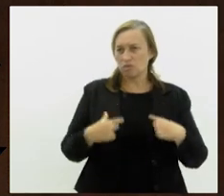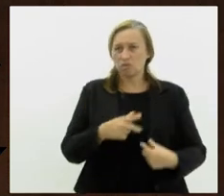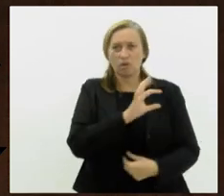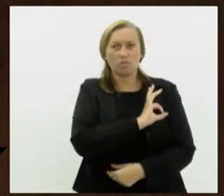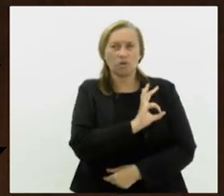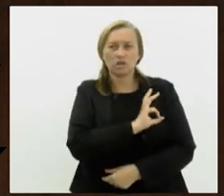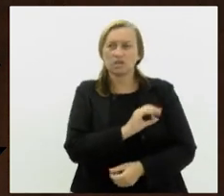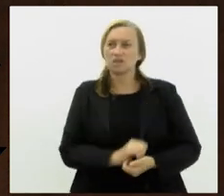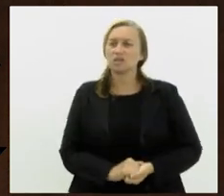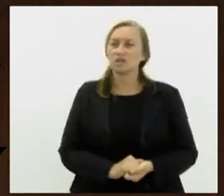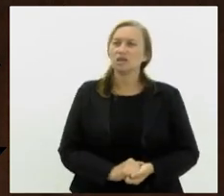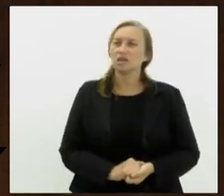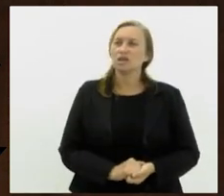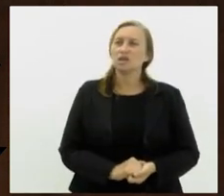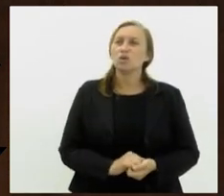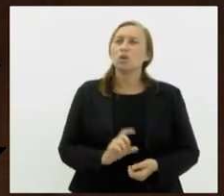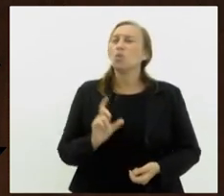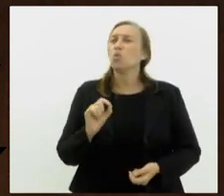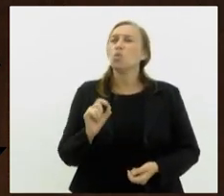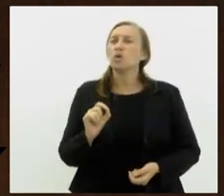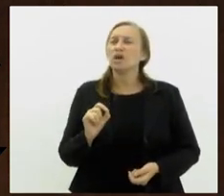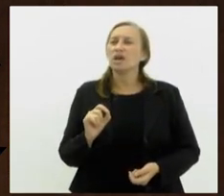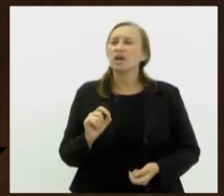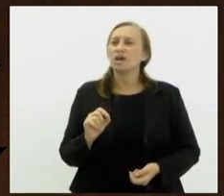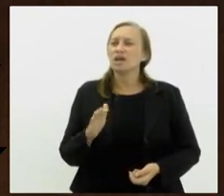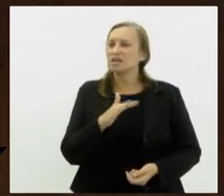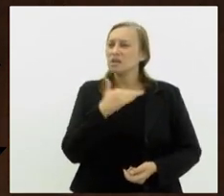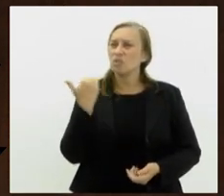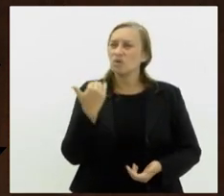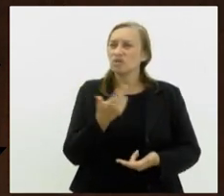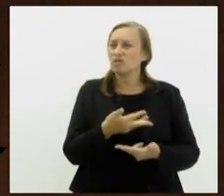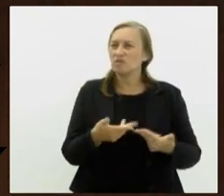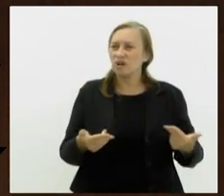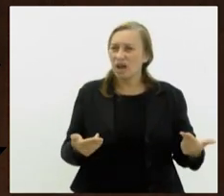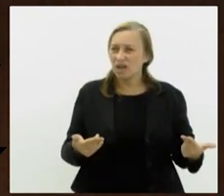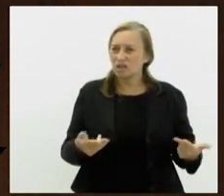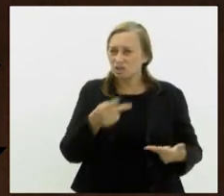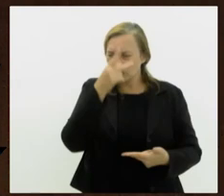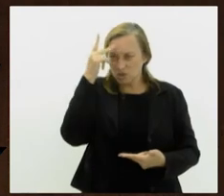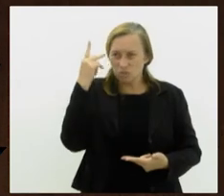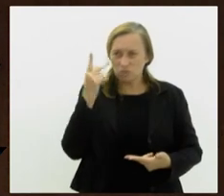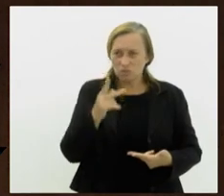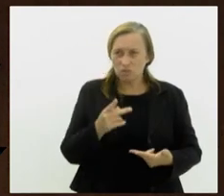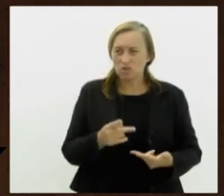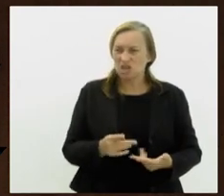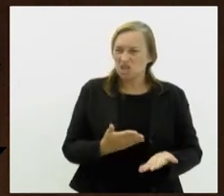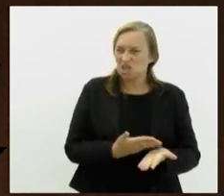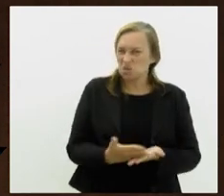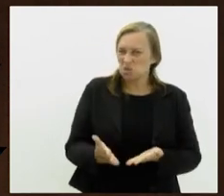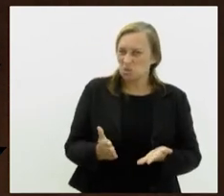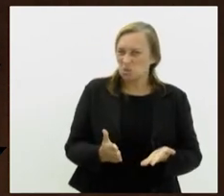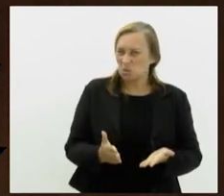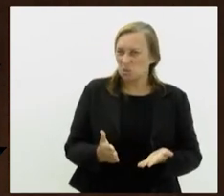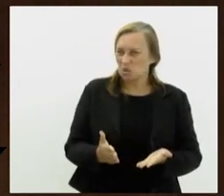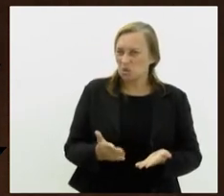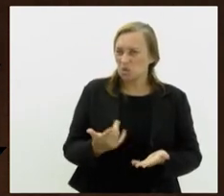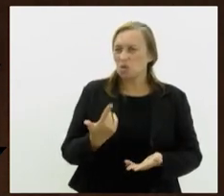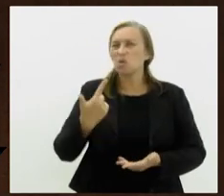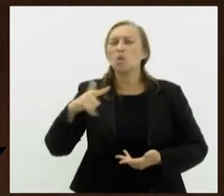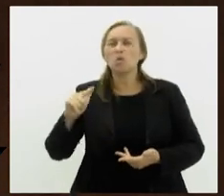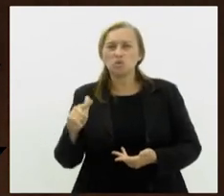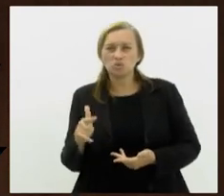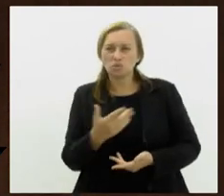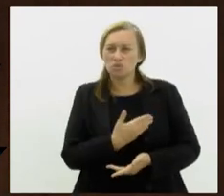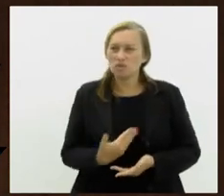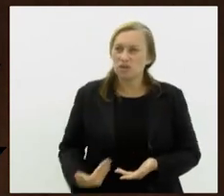saber o seguinte, o que é que essas chacinas, e foram várias e muitas, e não começou nesse governo, começou em vários outros governos,